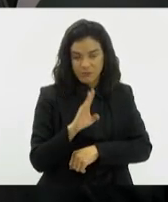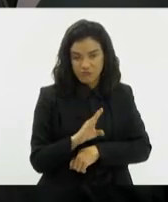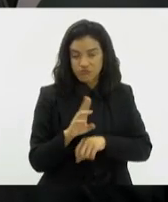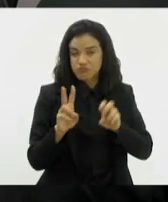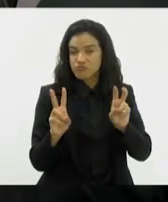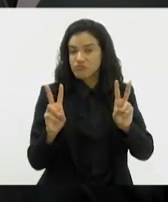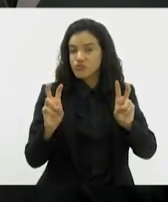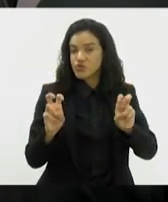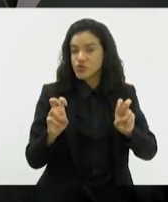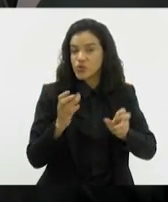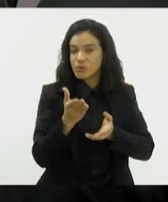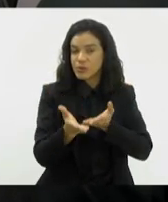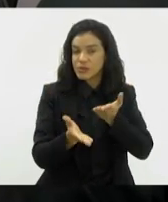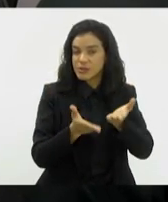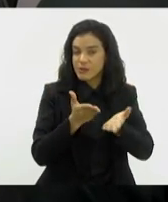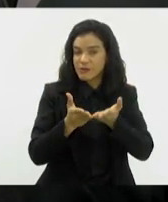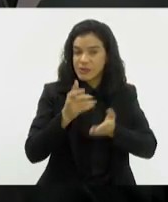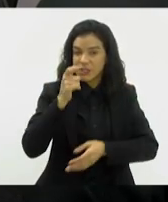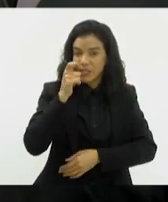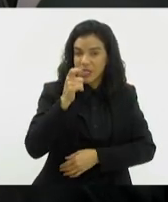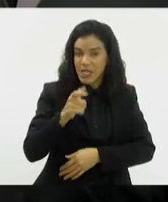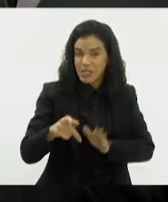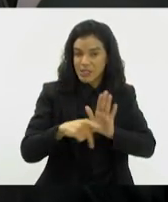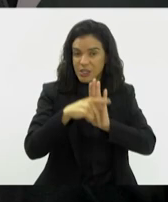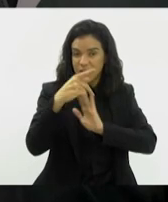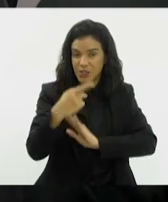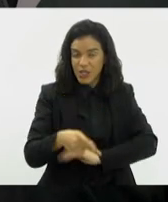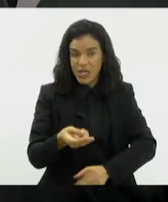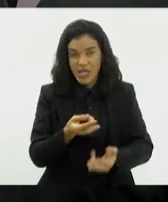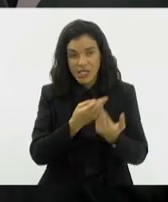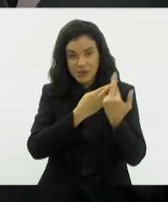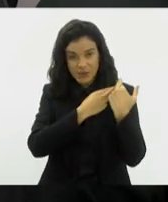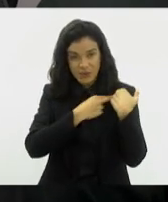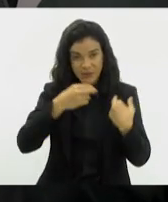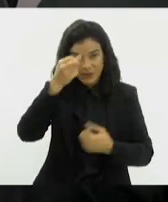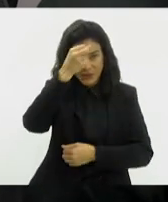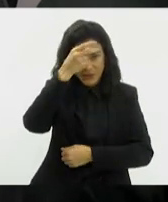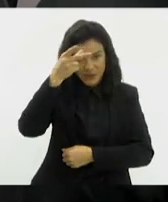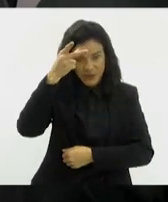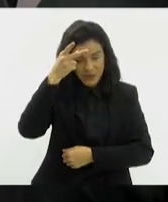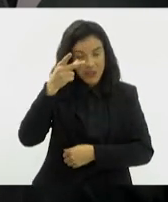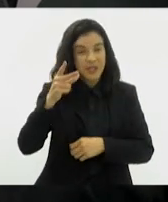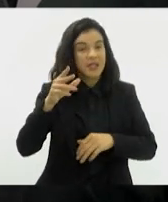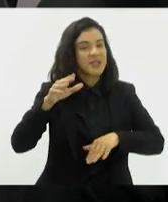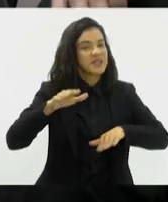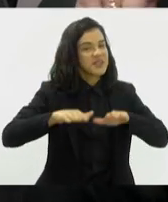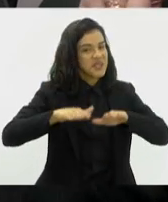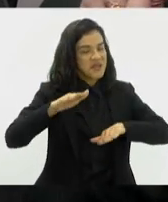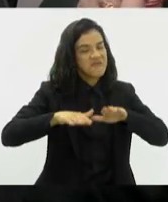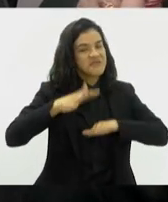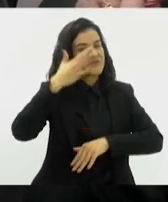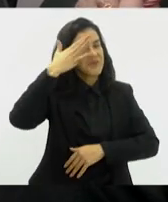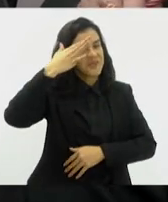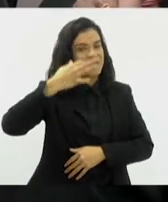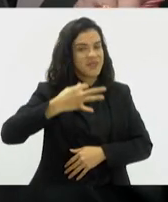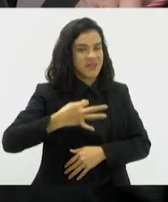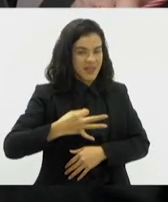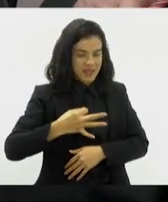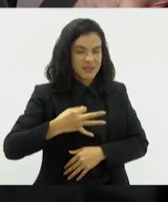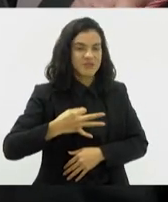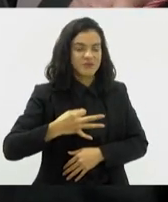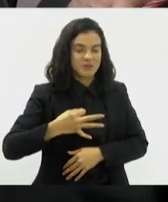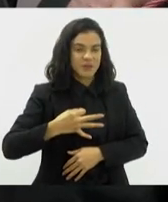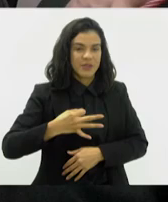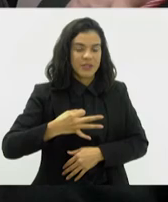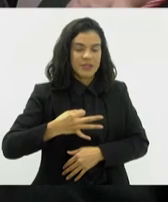sobre serviços de interesse local, exatamente sobre competência municipal, talvez seja uma interpretação sobre